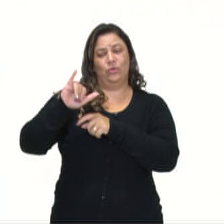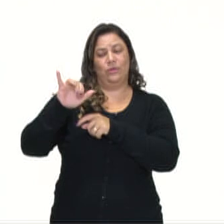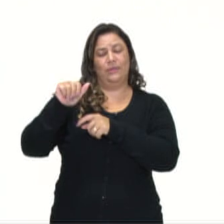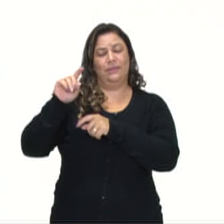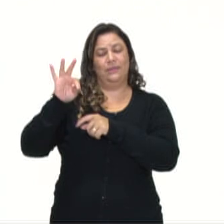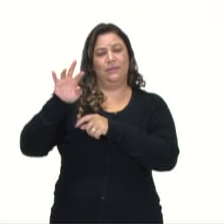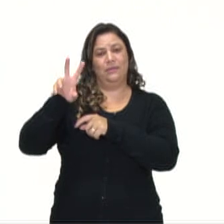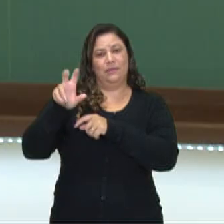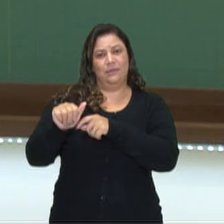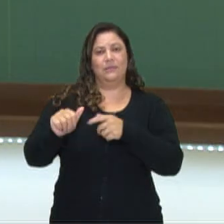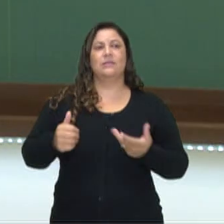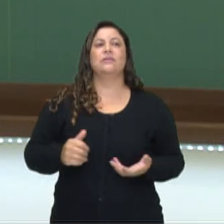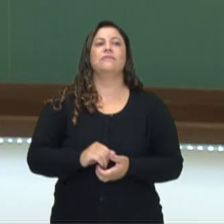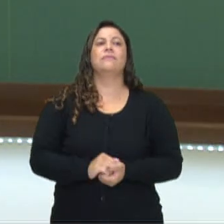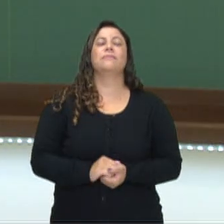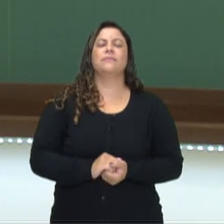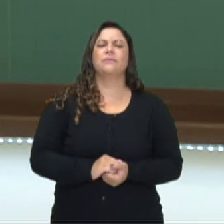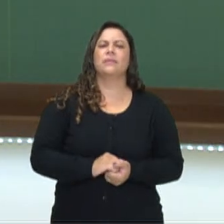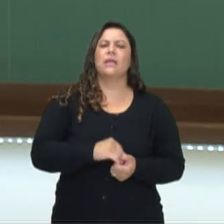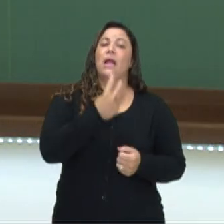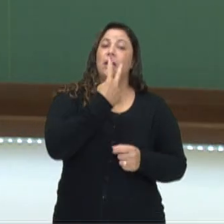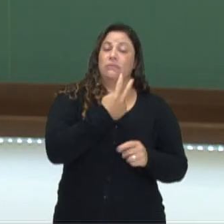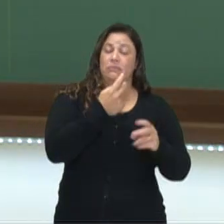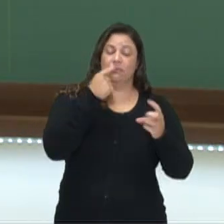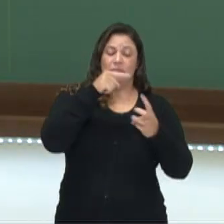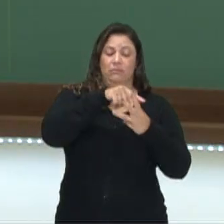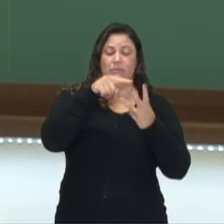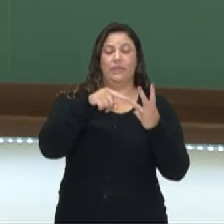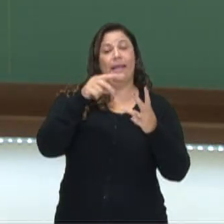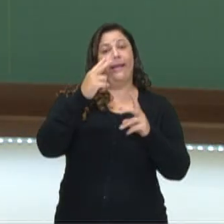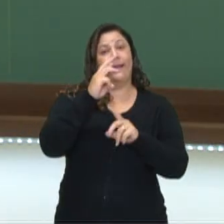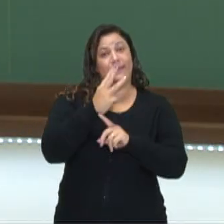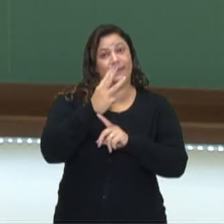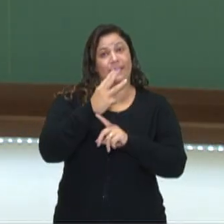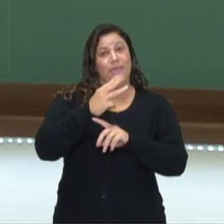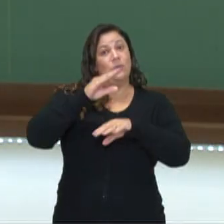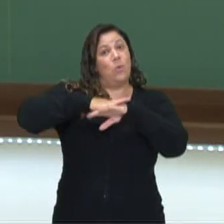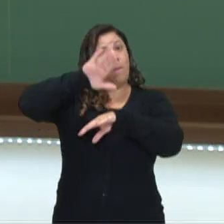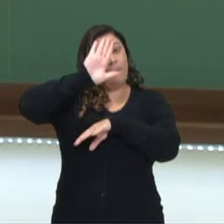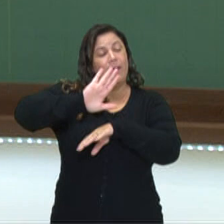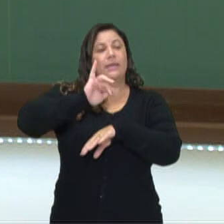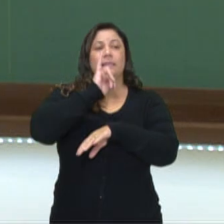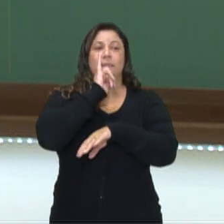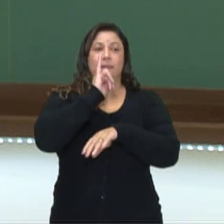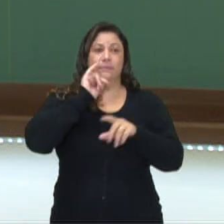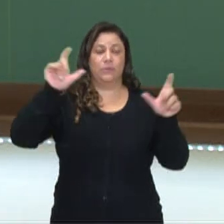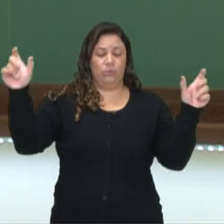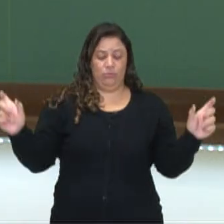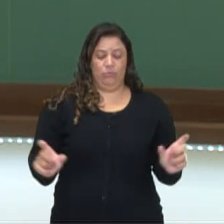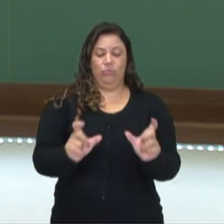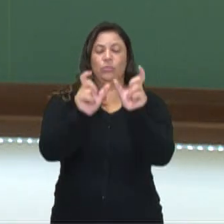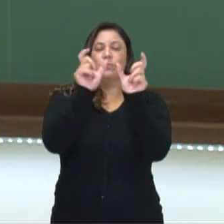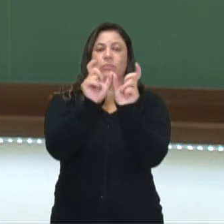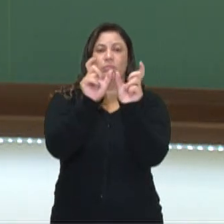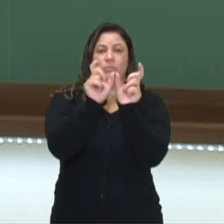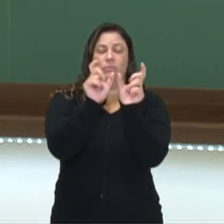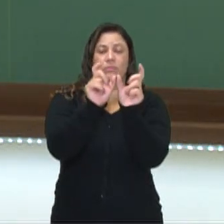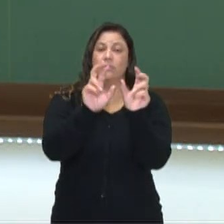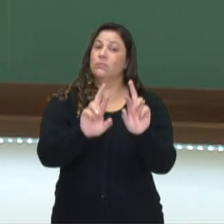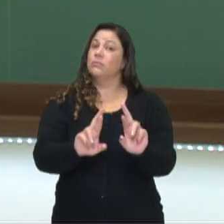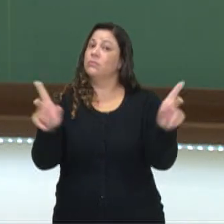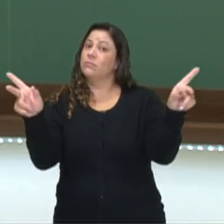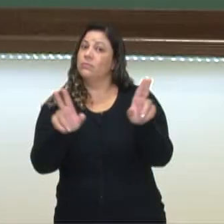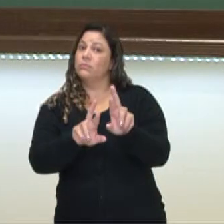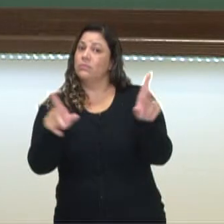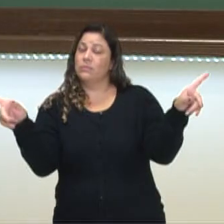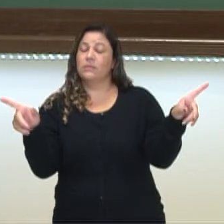tenho uma multiplicação de três fatores, três ou mais fatores, eu posso associar esses fatores de formas